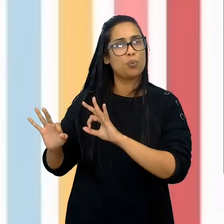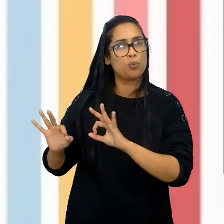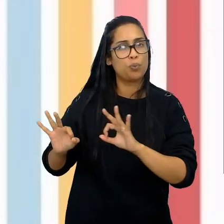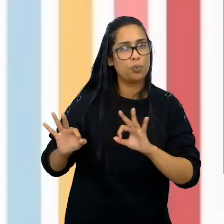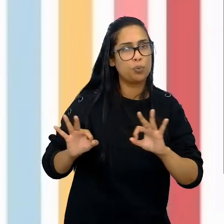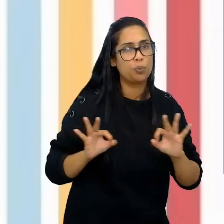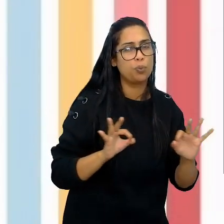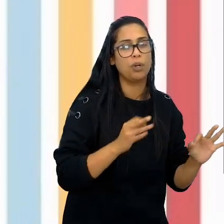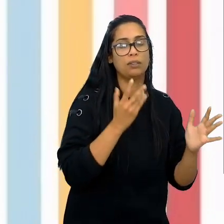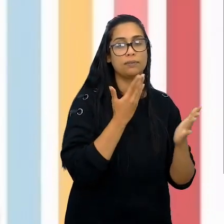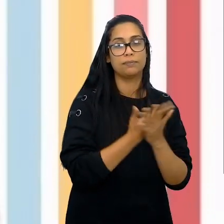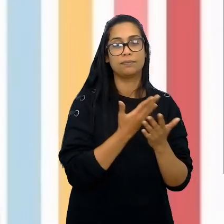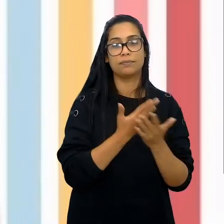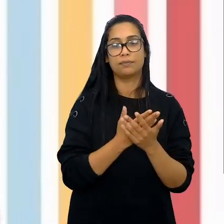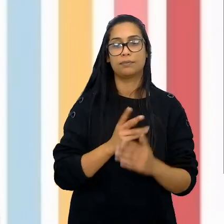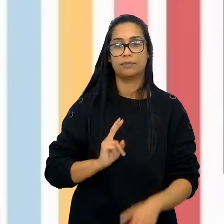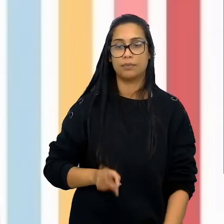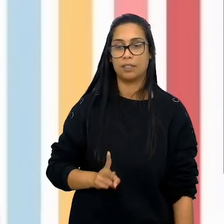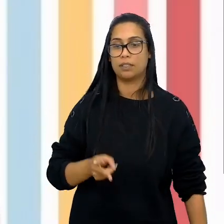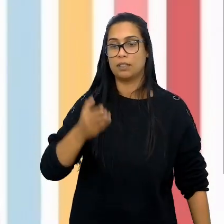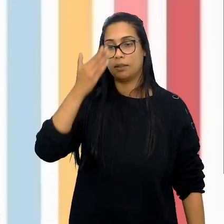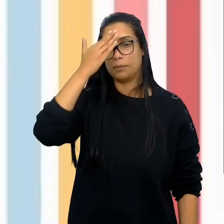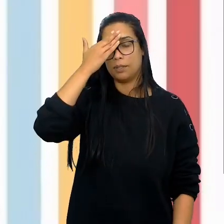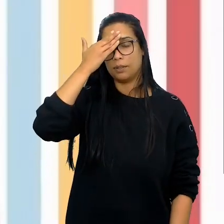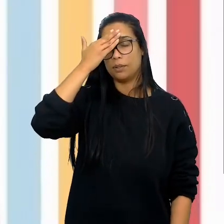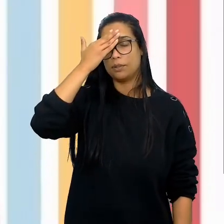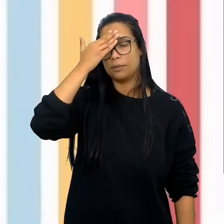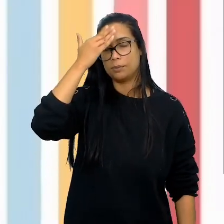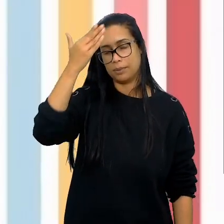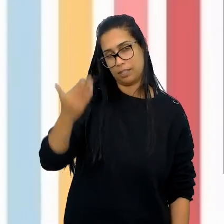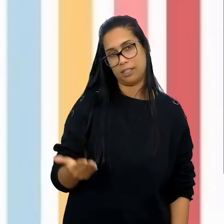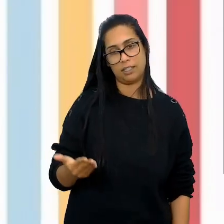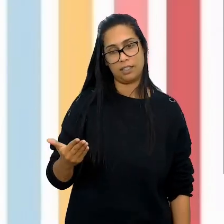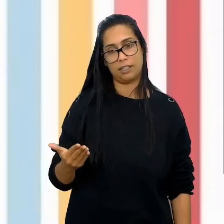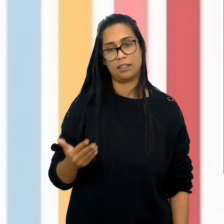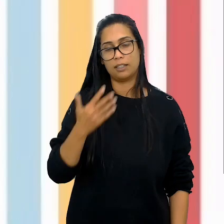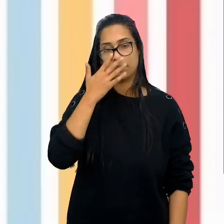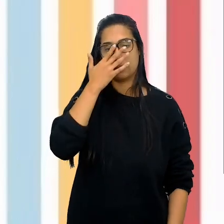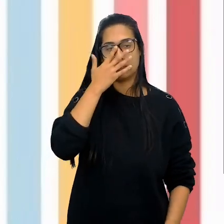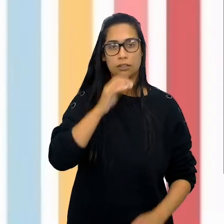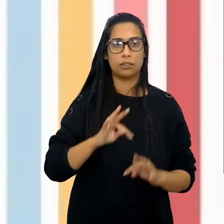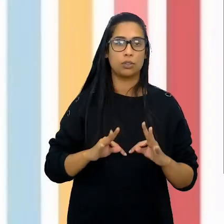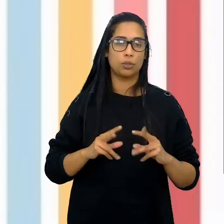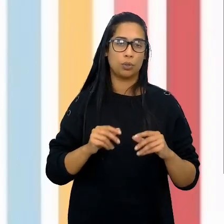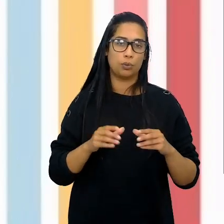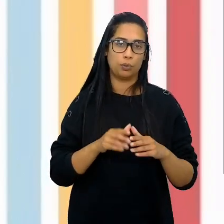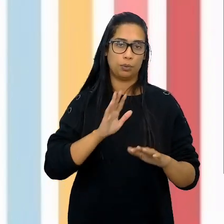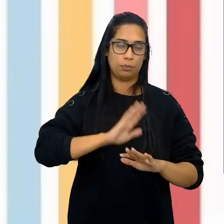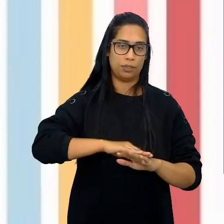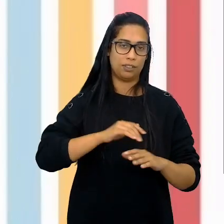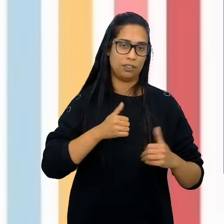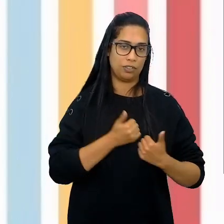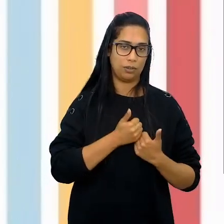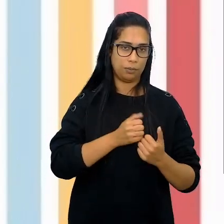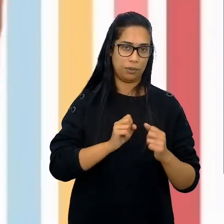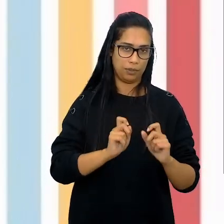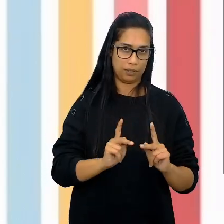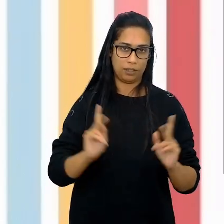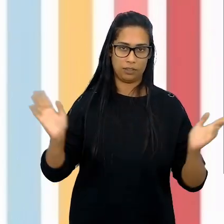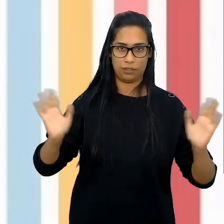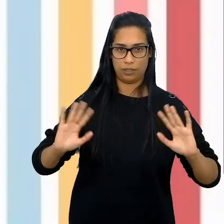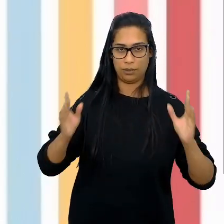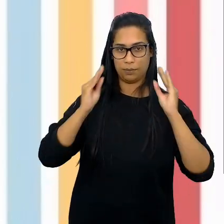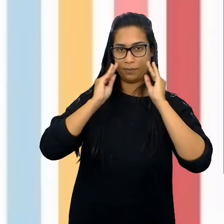das nossas formações então de fato Eu agradeço muito agradeço a toda equipe e é isso pessoal